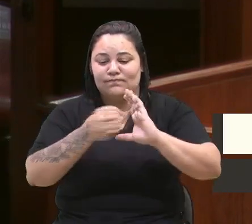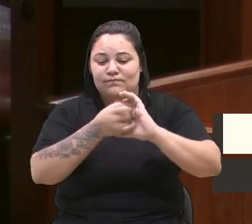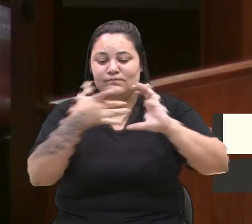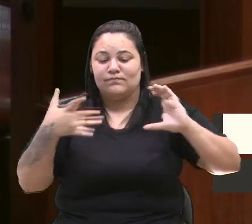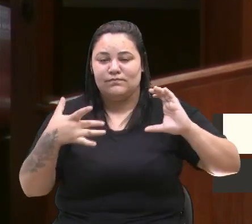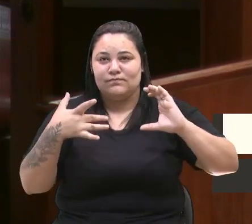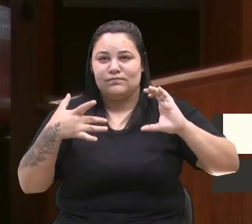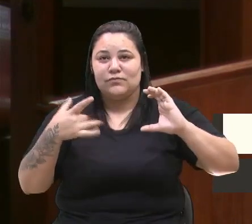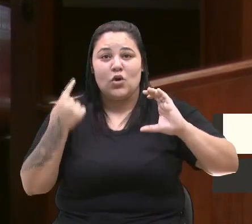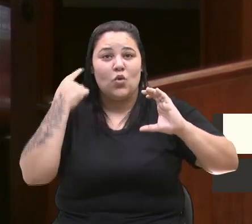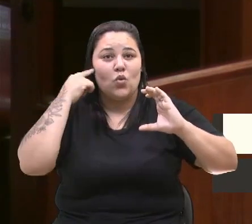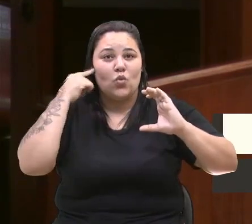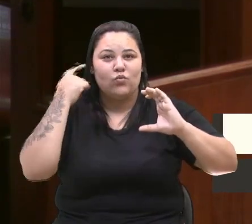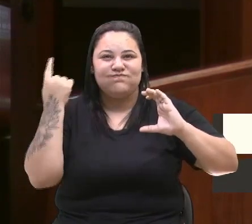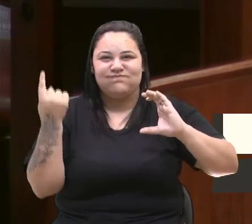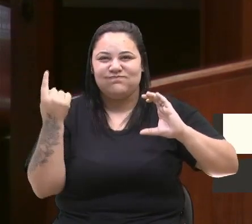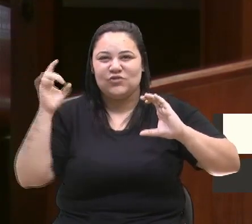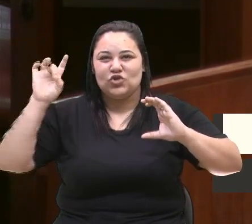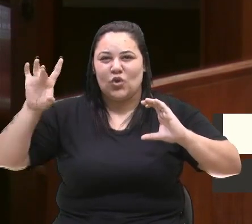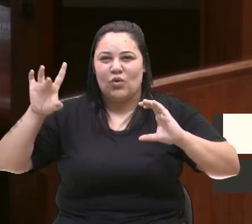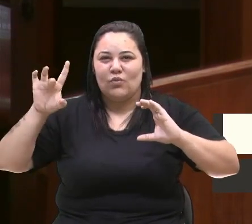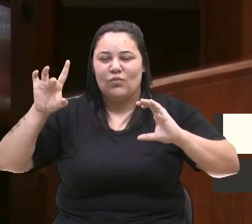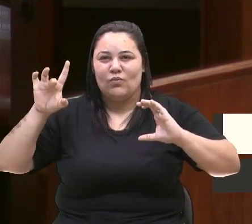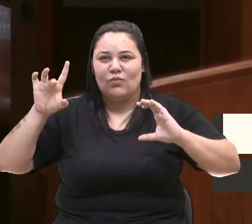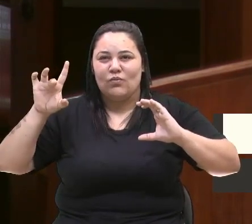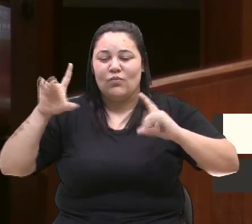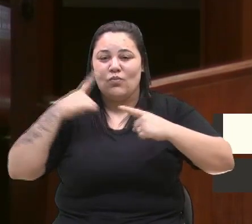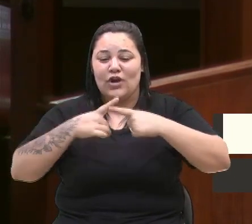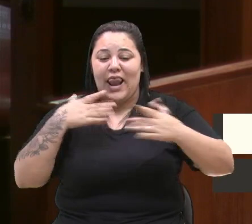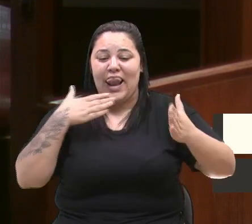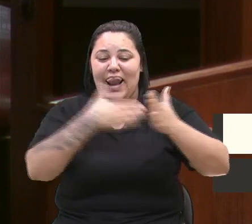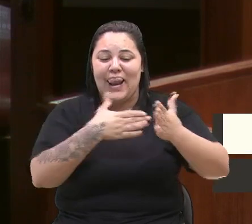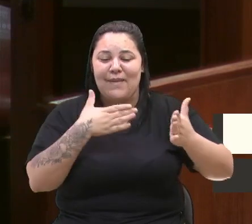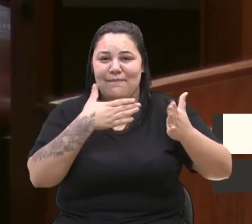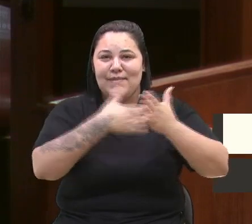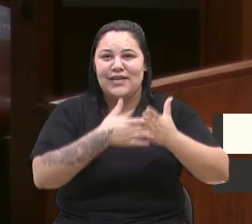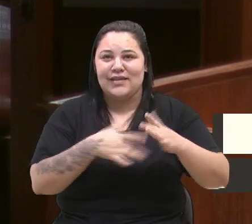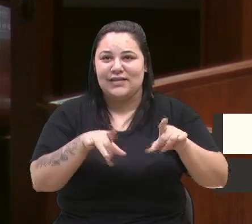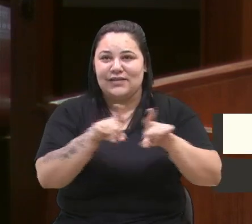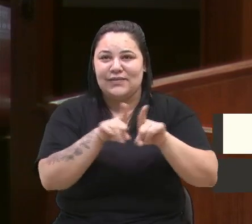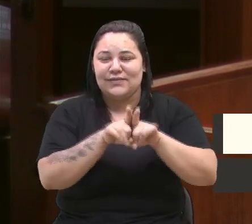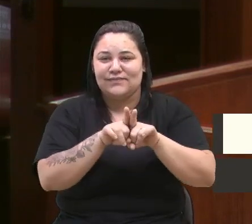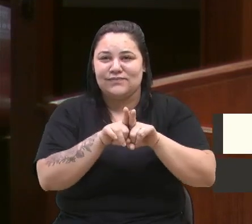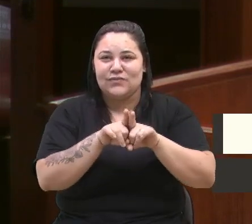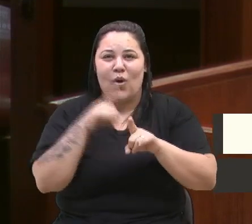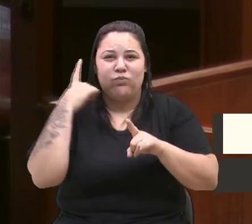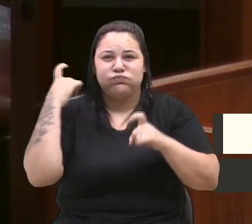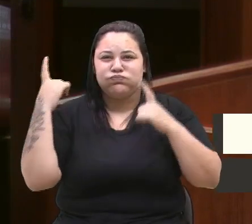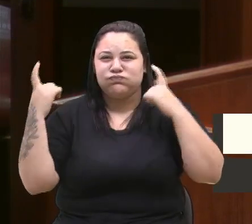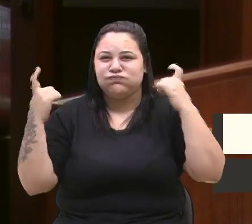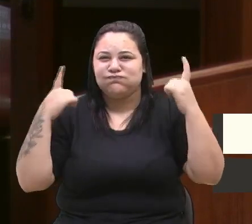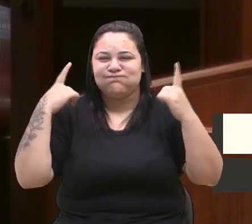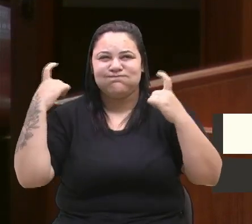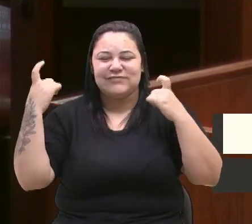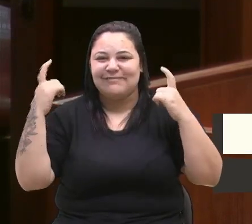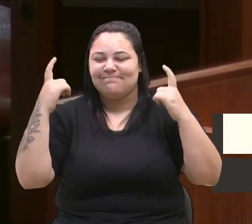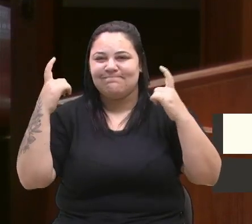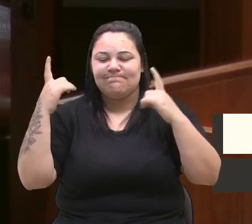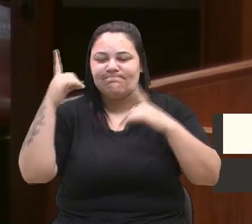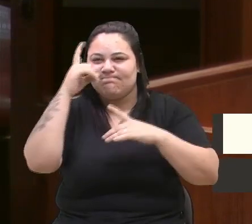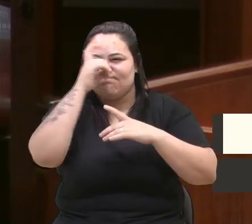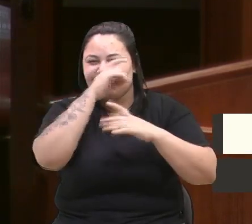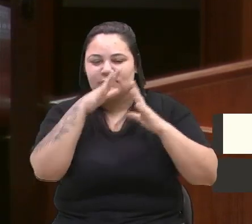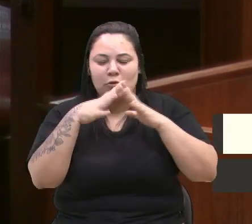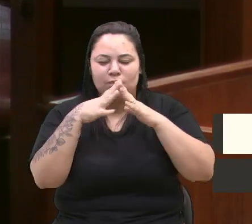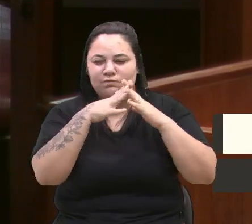ouvidos, o que limita sensivelmente a noção de direcionamento do som percebido, bem como a audição